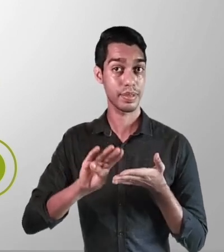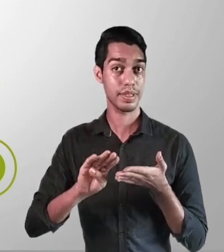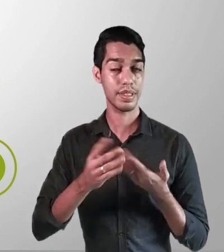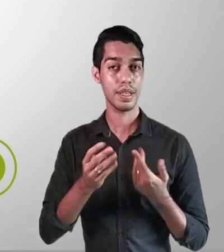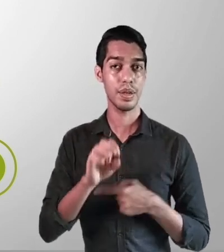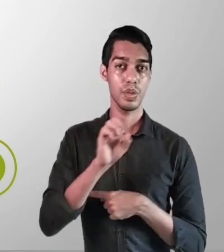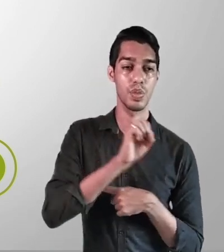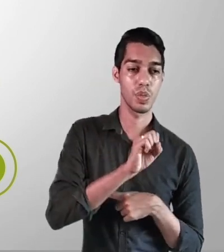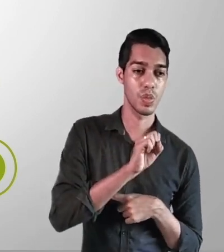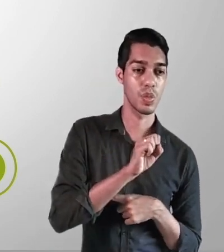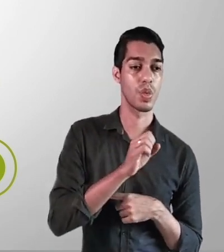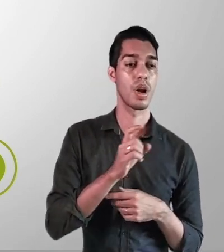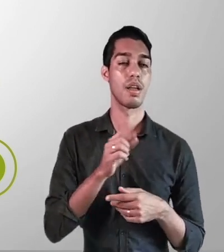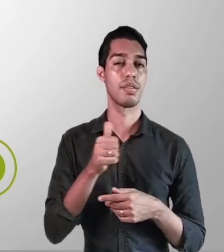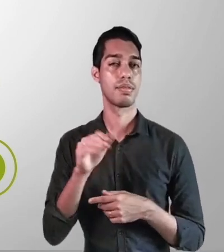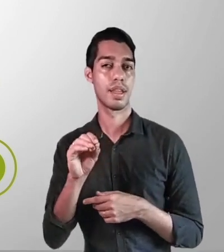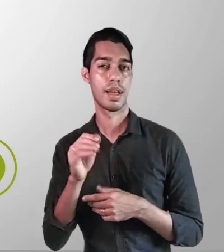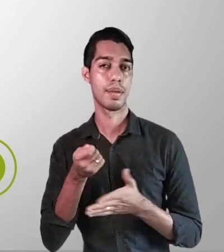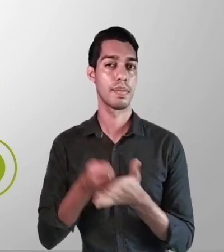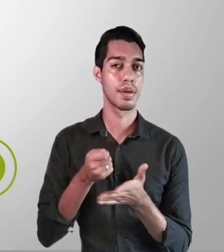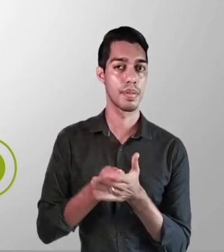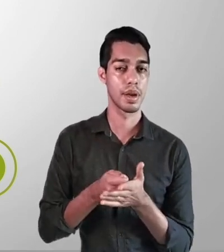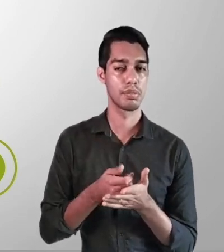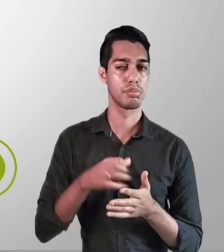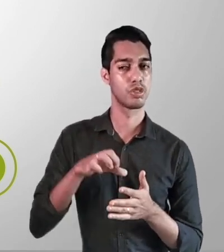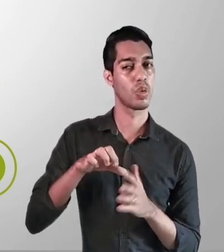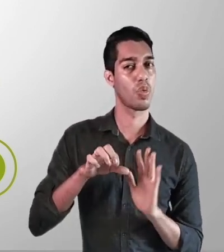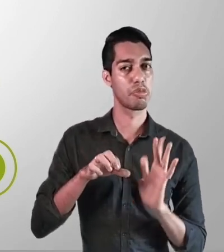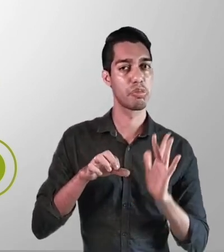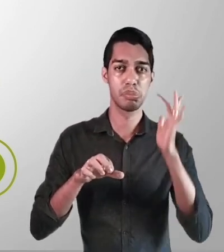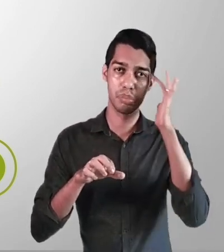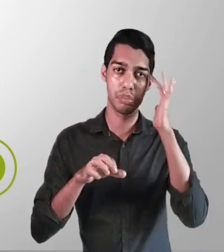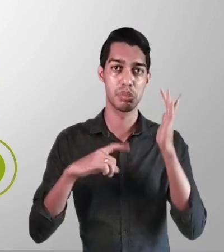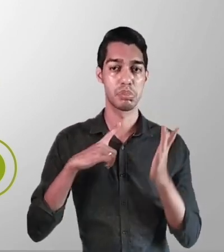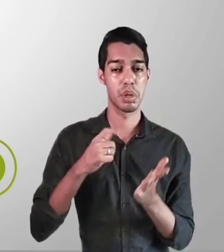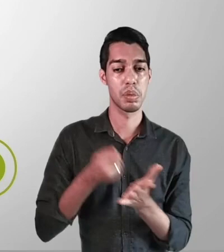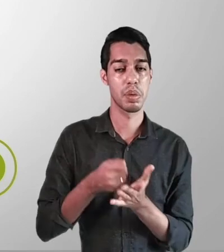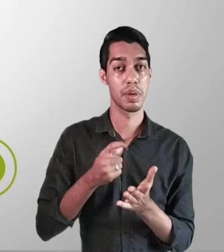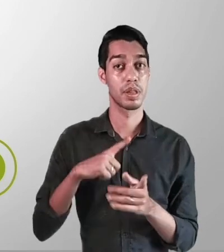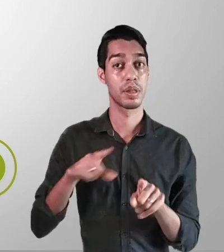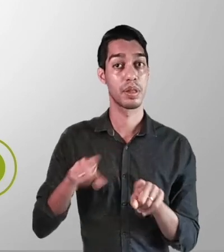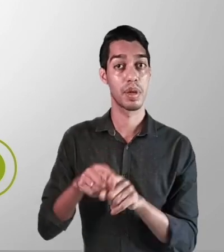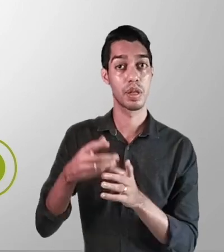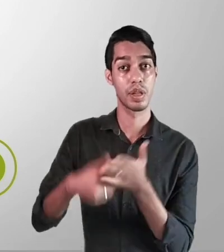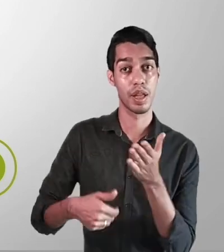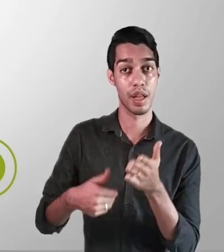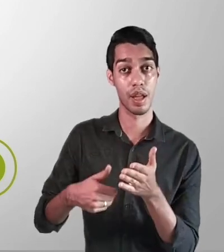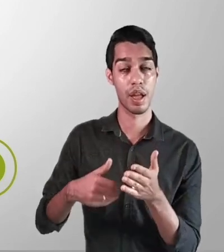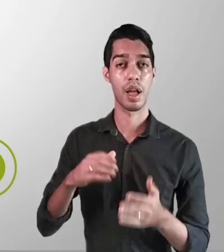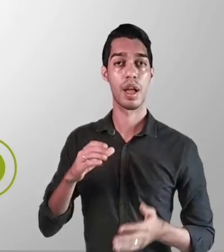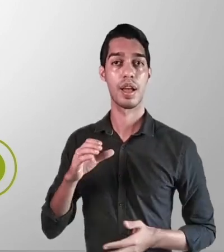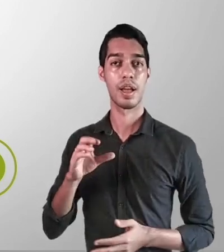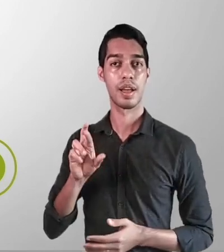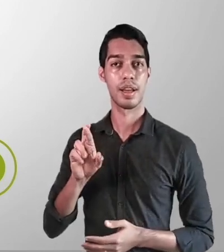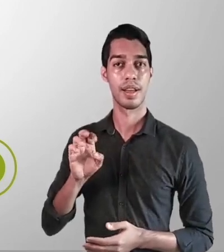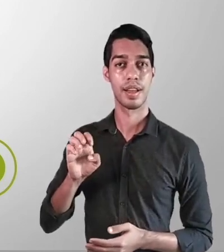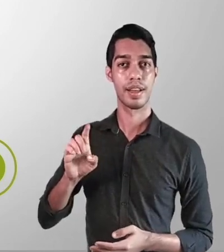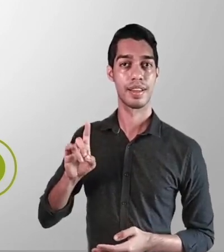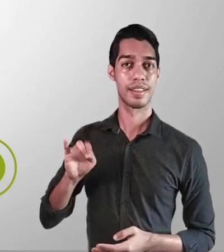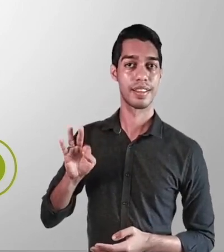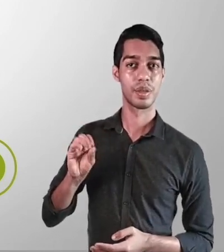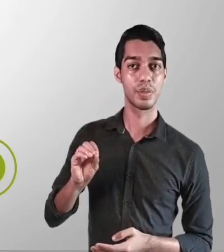em cada 10 pagamentos de conta ou 9 em cada 10 contratações de crédito. Isso